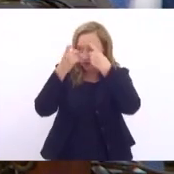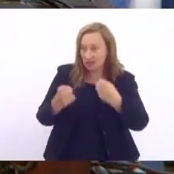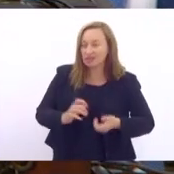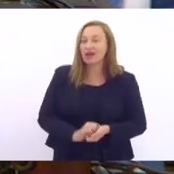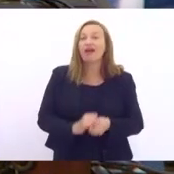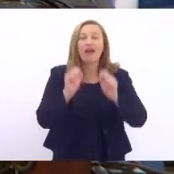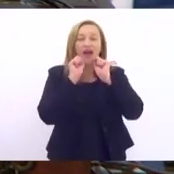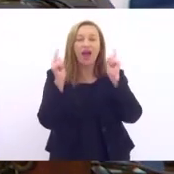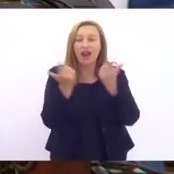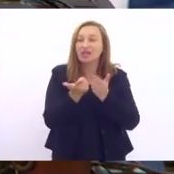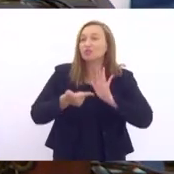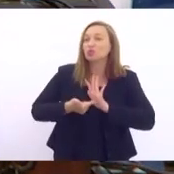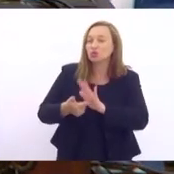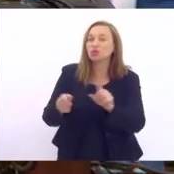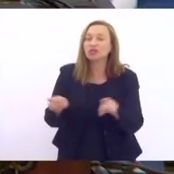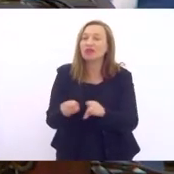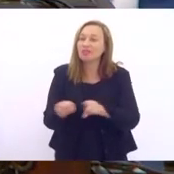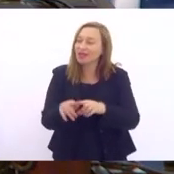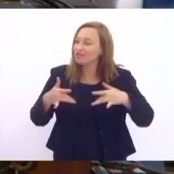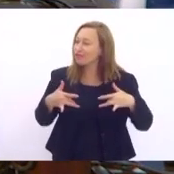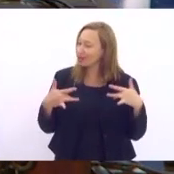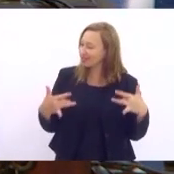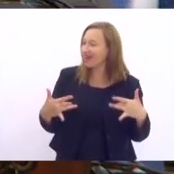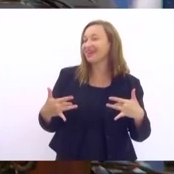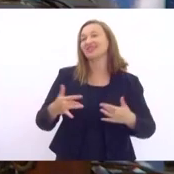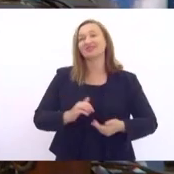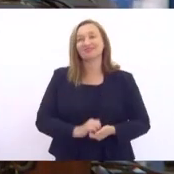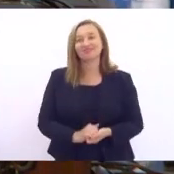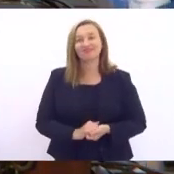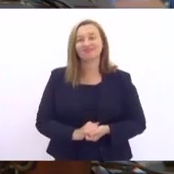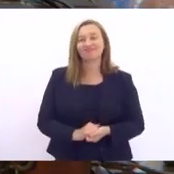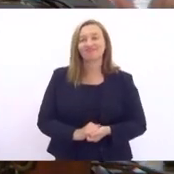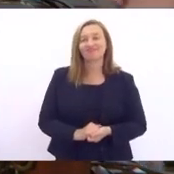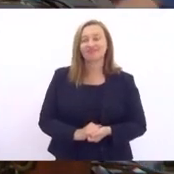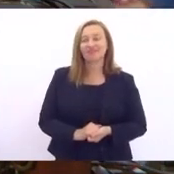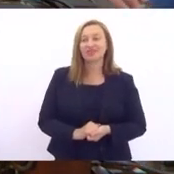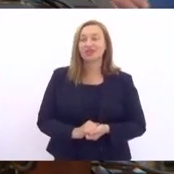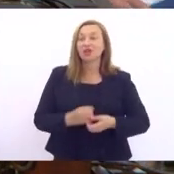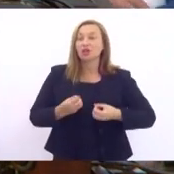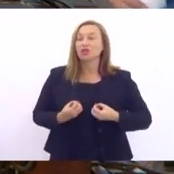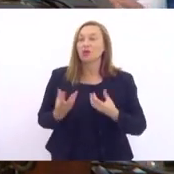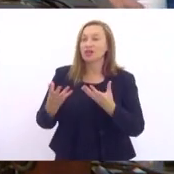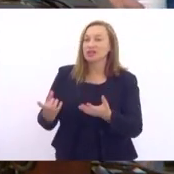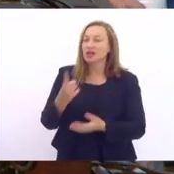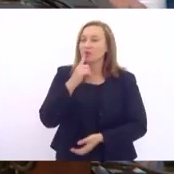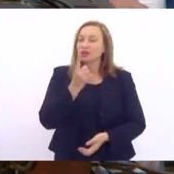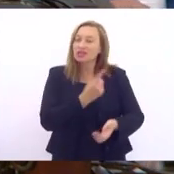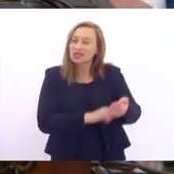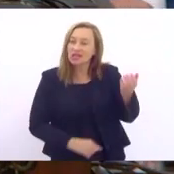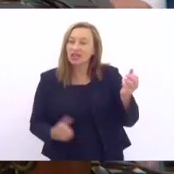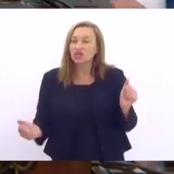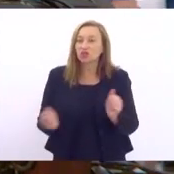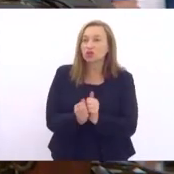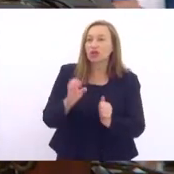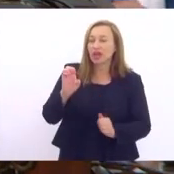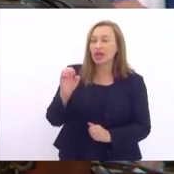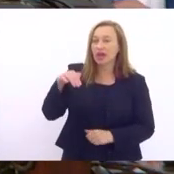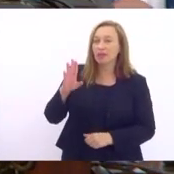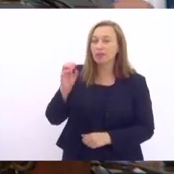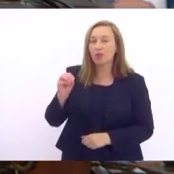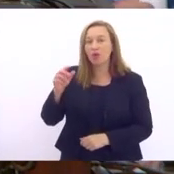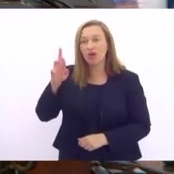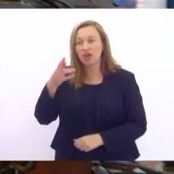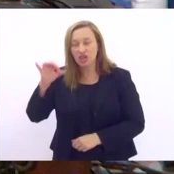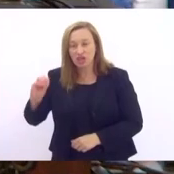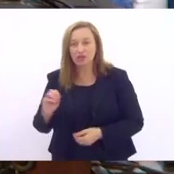solidária e empática ao realizar a ação de doação de sangue juntamente com a Hemorrio, na sede da casa, e a campanha de coleta